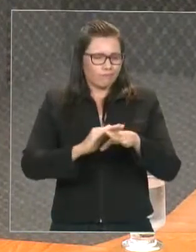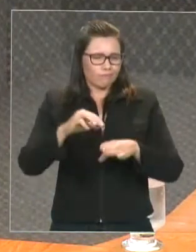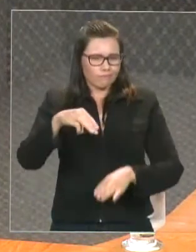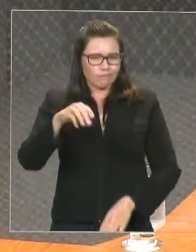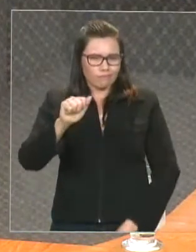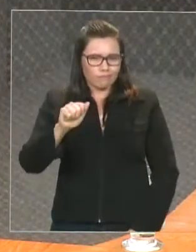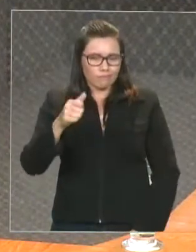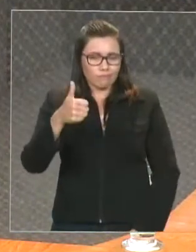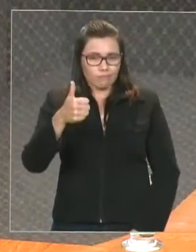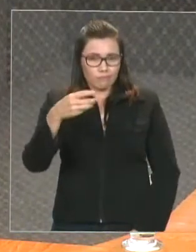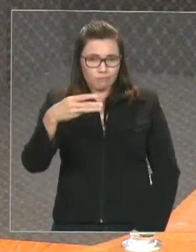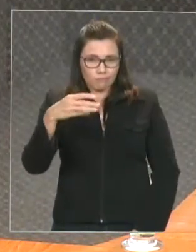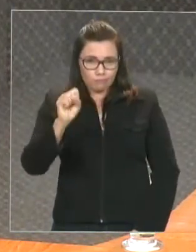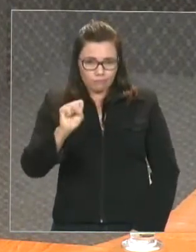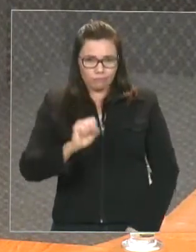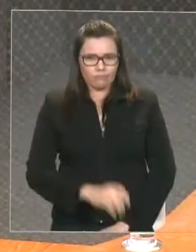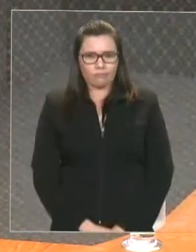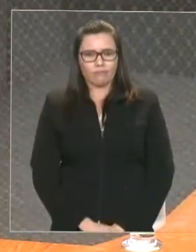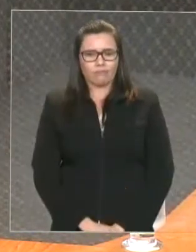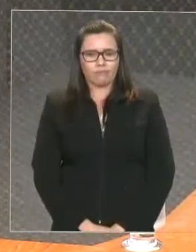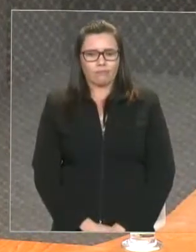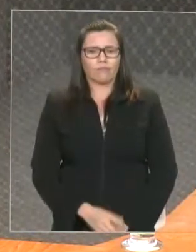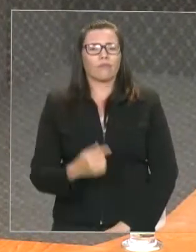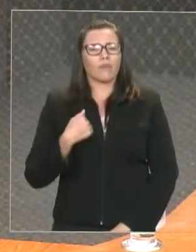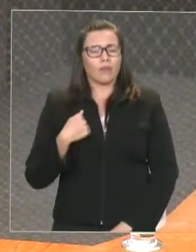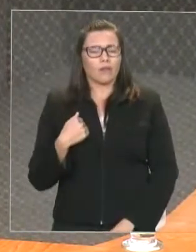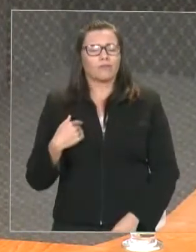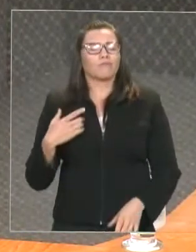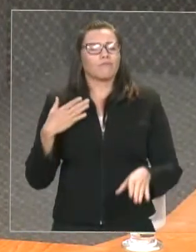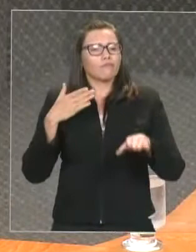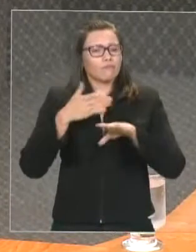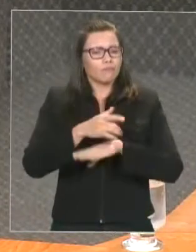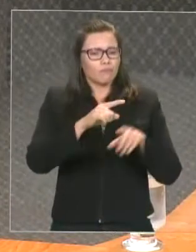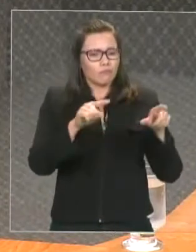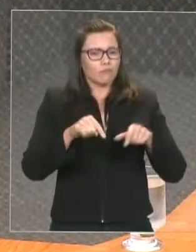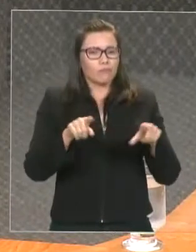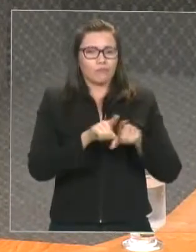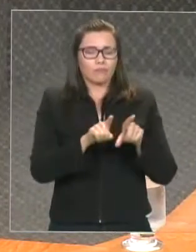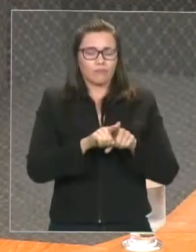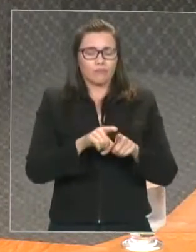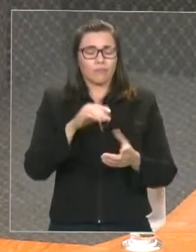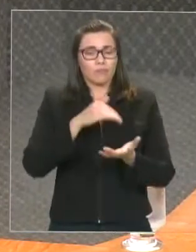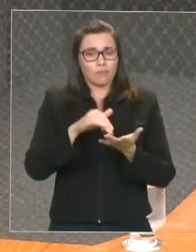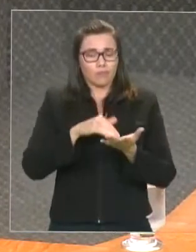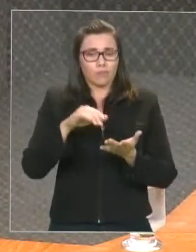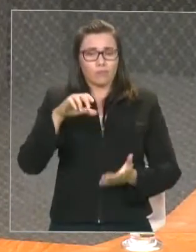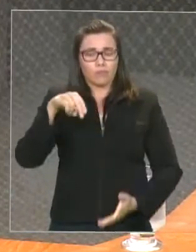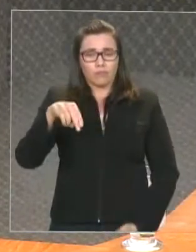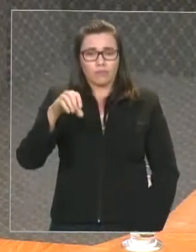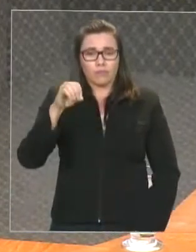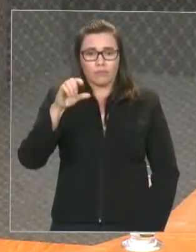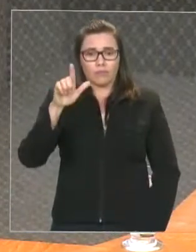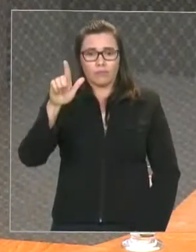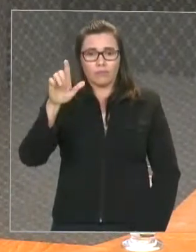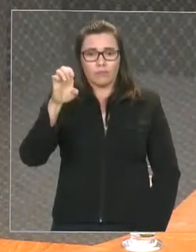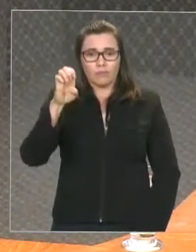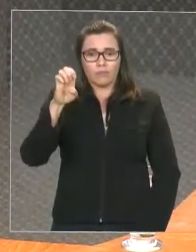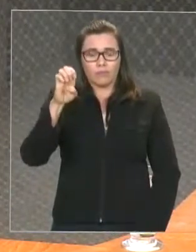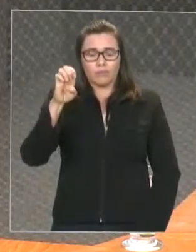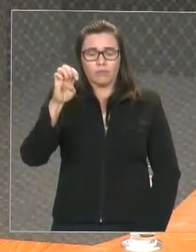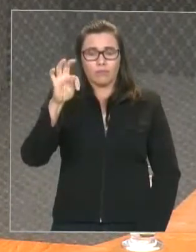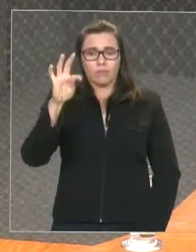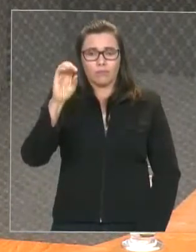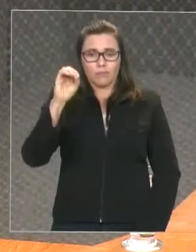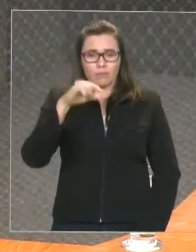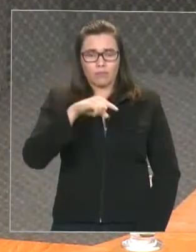Flávio Dino, fui ao secretário Cleiton Noleto e ele disponibilizou um engenheiro e nós fomos, acompanhamos esse